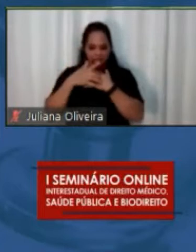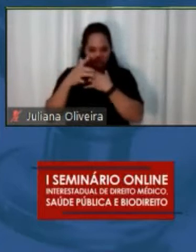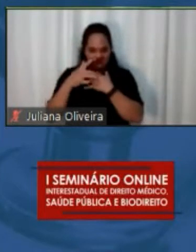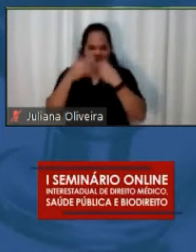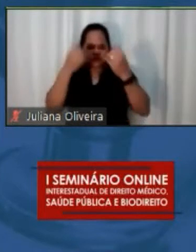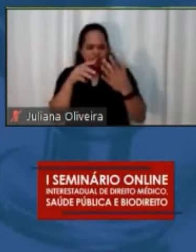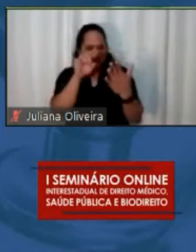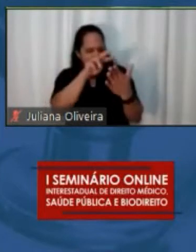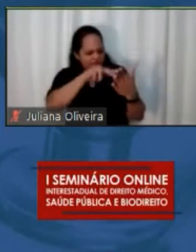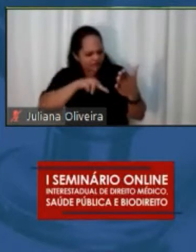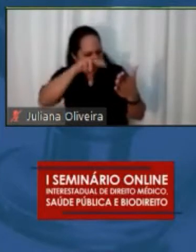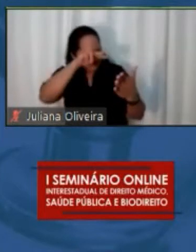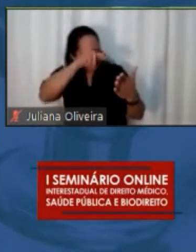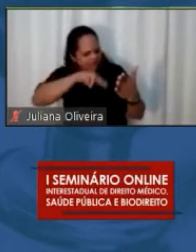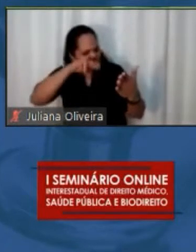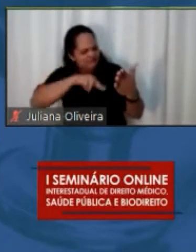avaliação de